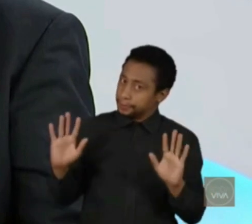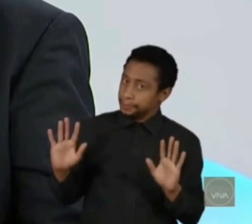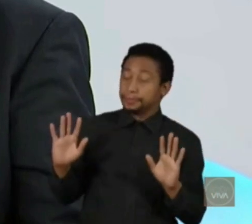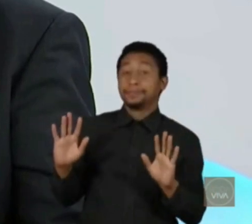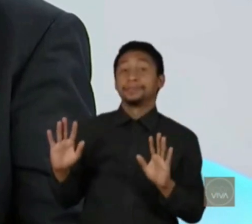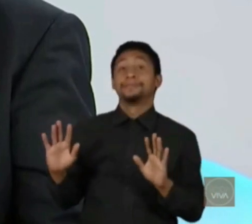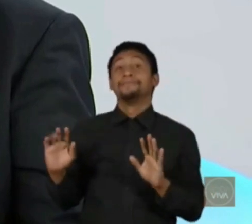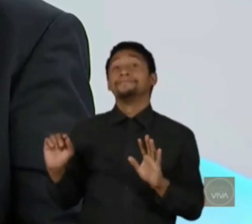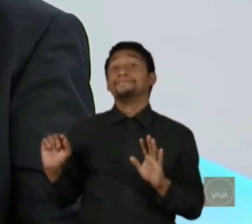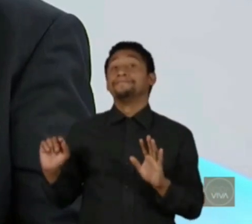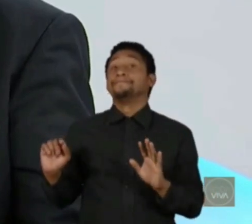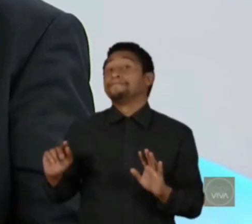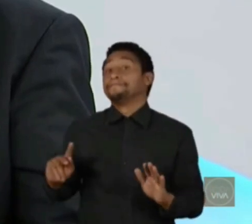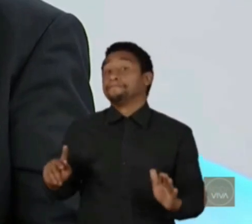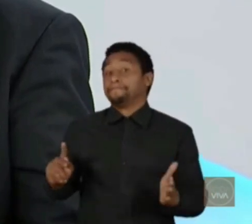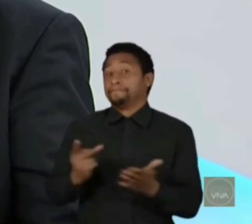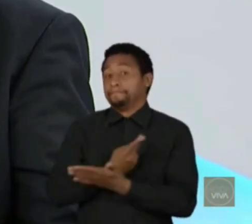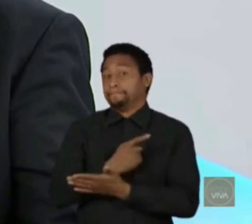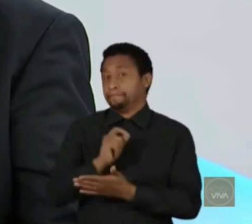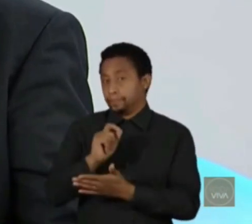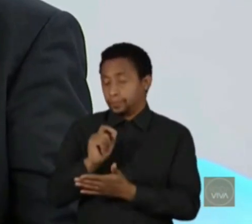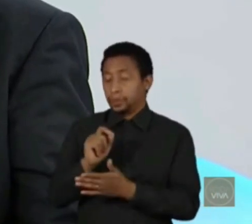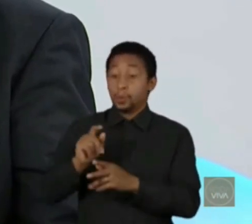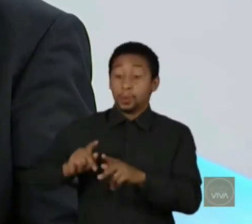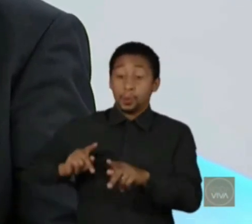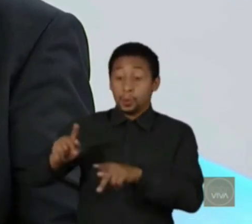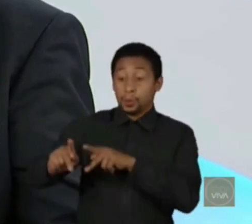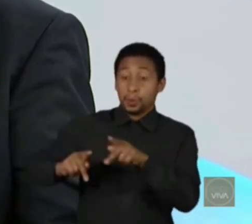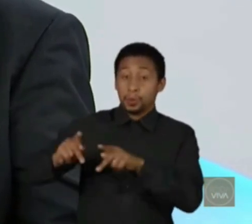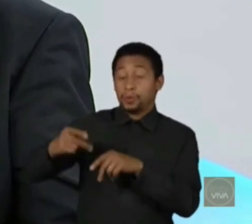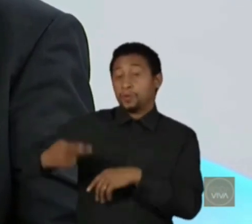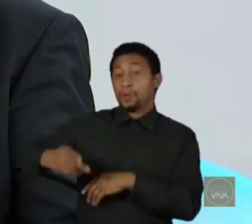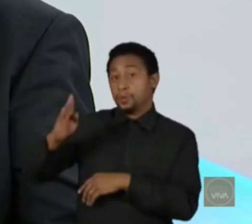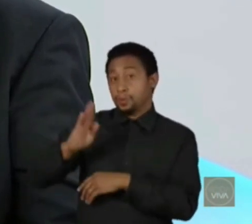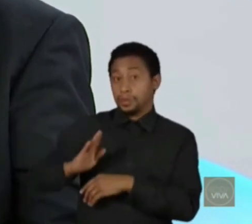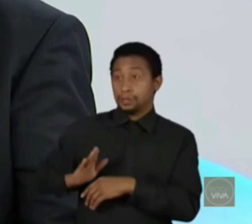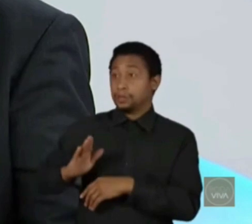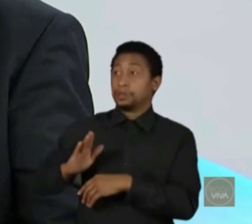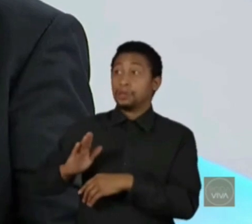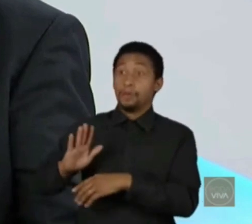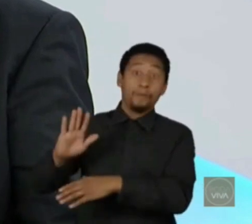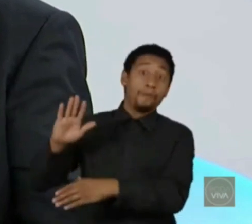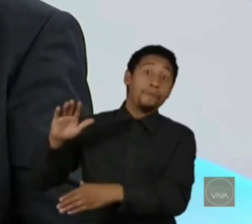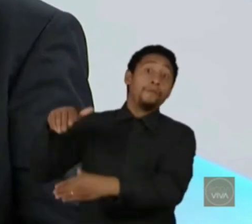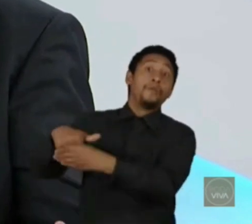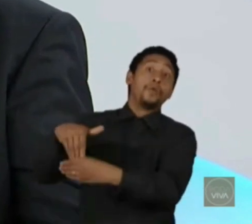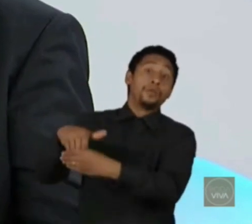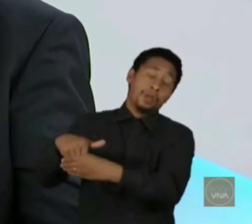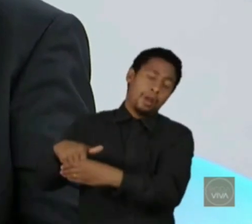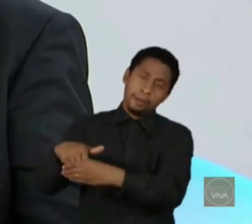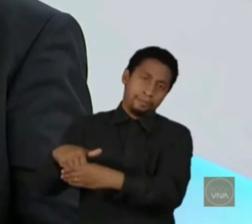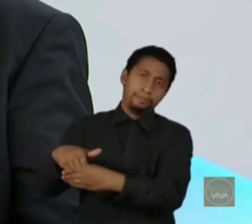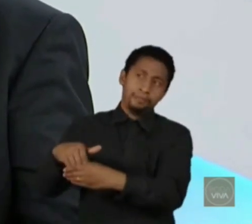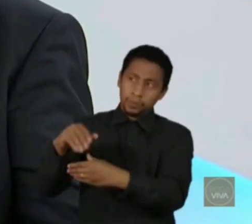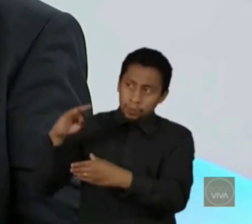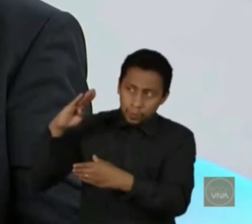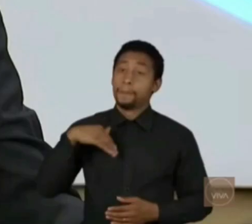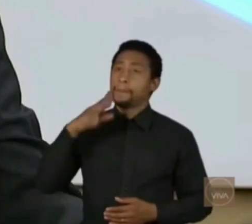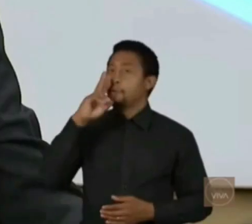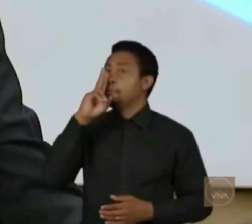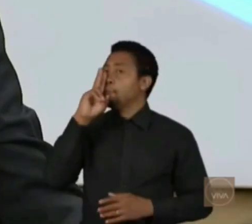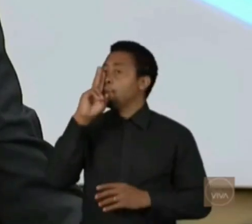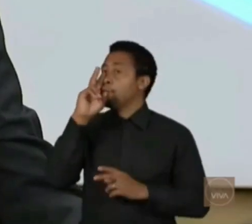injustiça de tirar o direito do povo brasileiro de votar no presidente Bolsonaro se ele vier a ser candidato. Não sei nem se ele vai ser